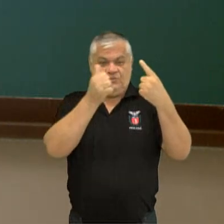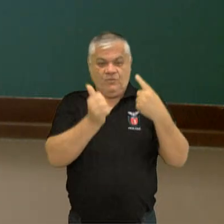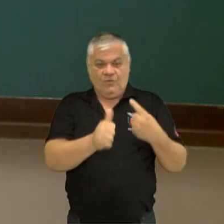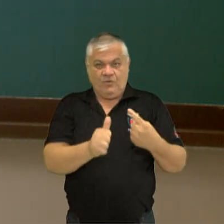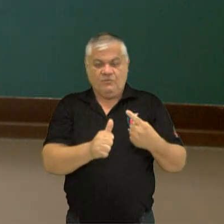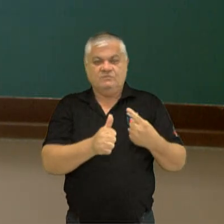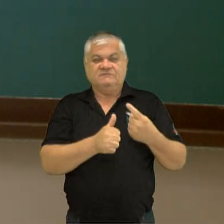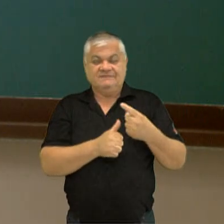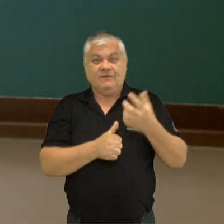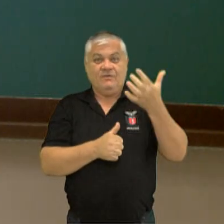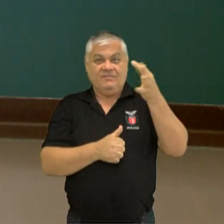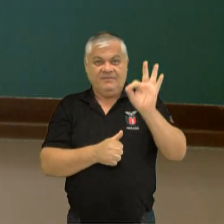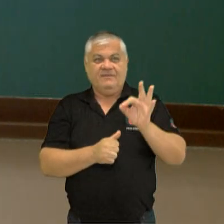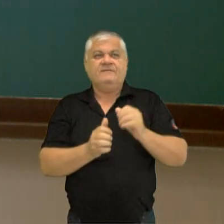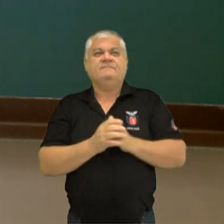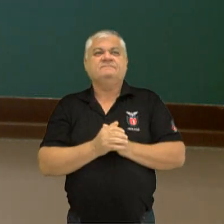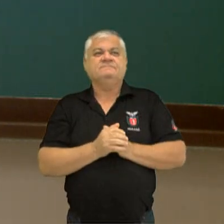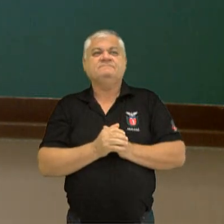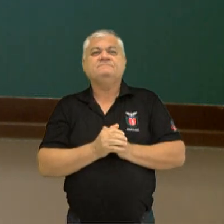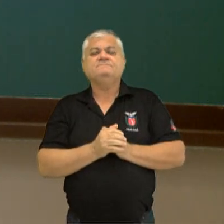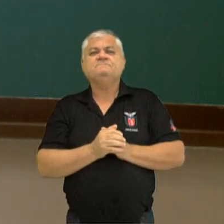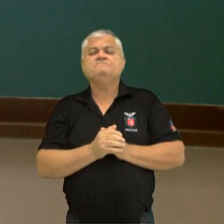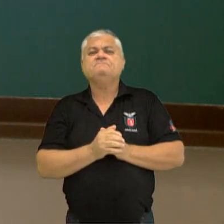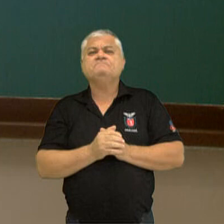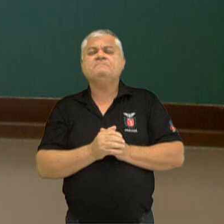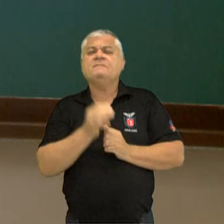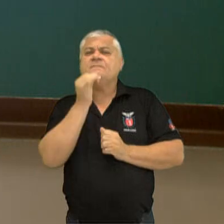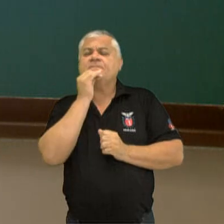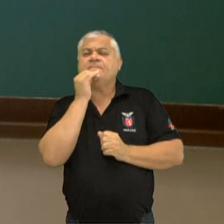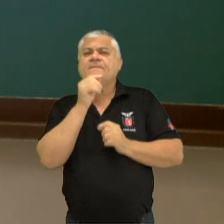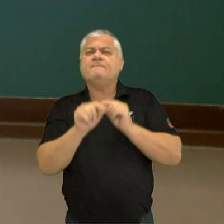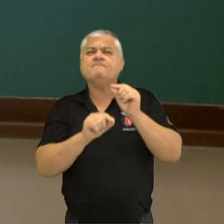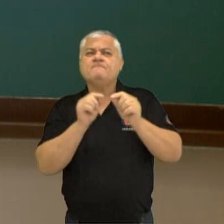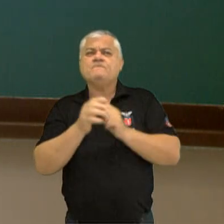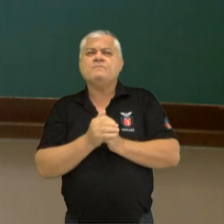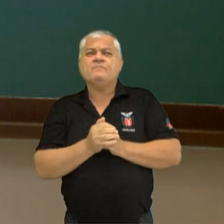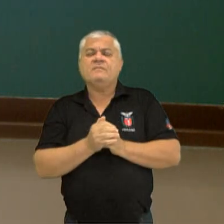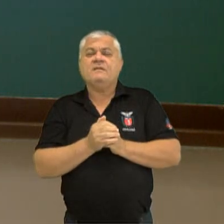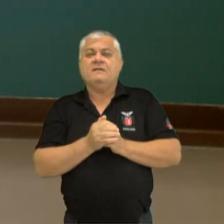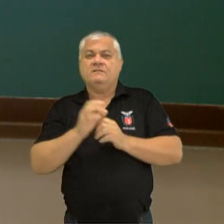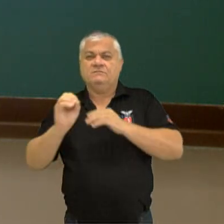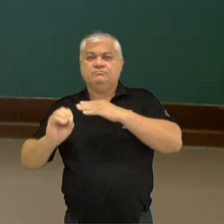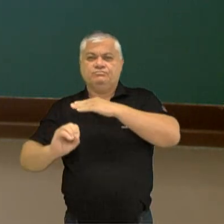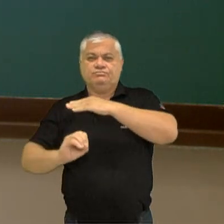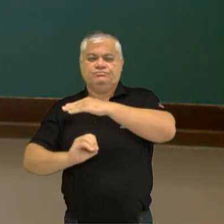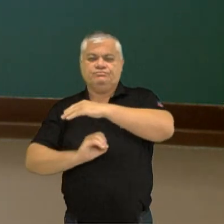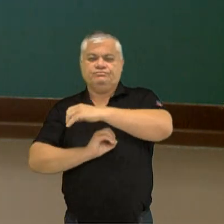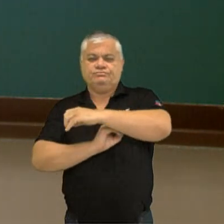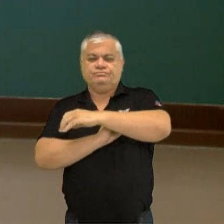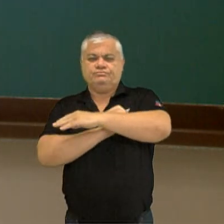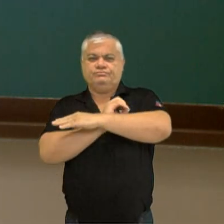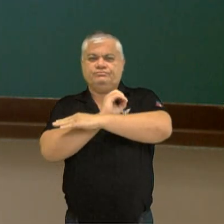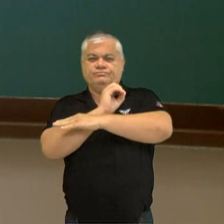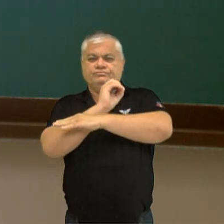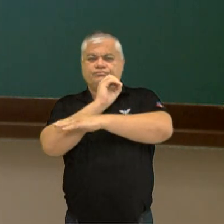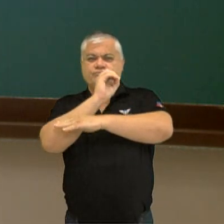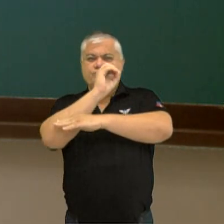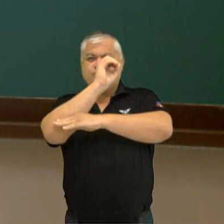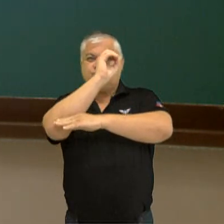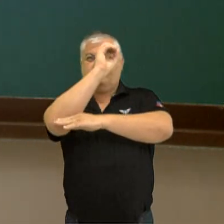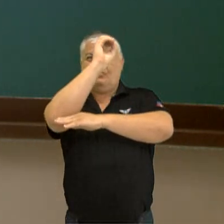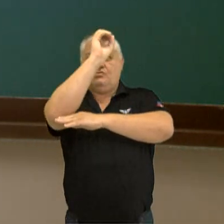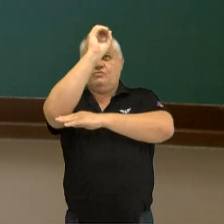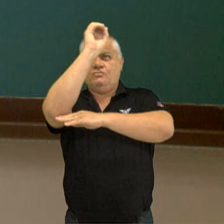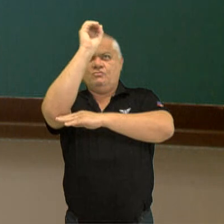em 10 dias para essa medição. O que foi anotado? O horário que o sol nasce e o horário que o sol se põe,